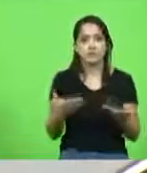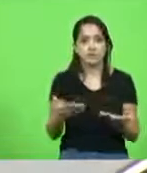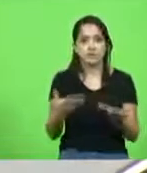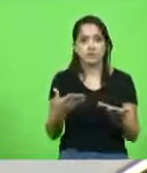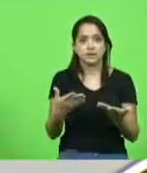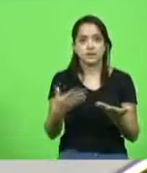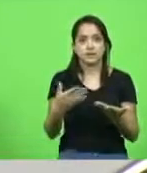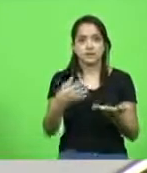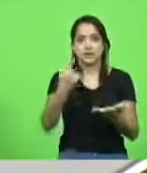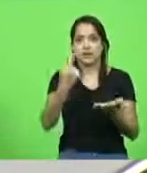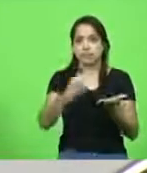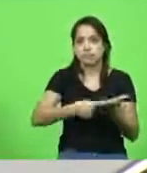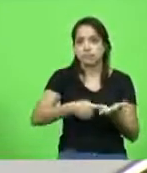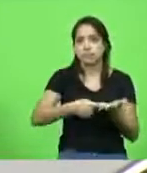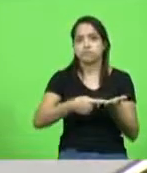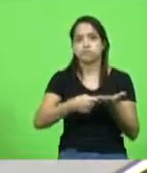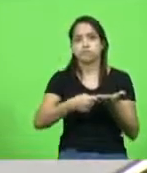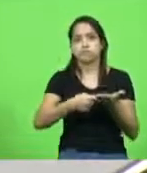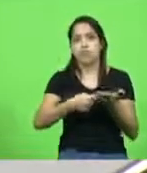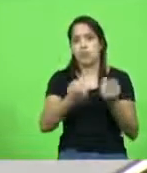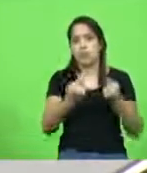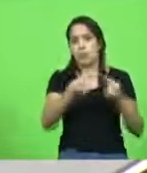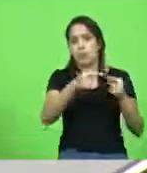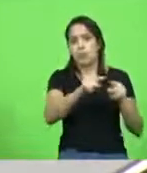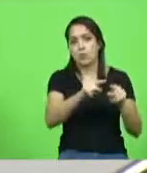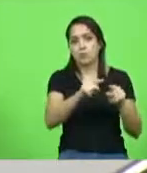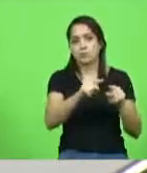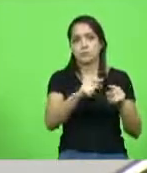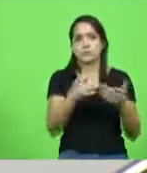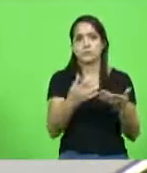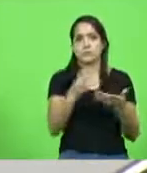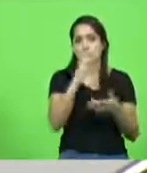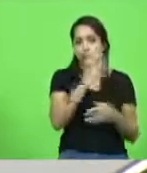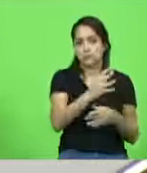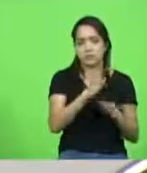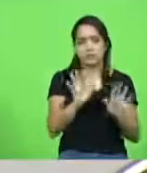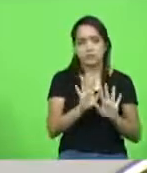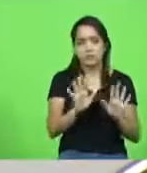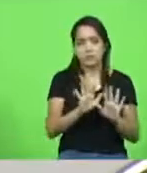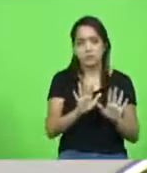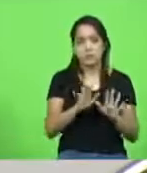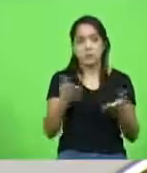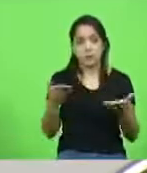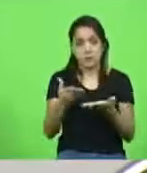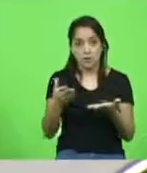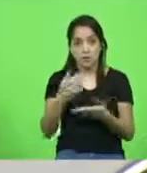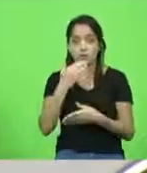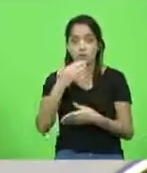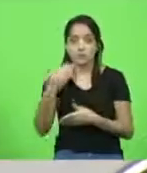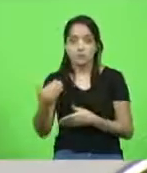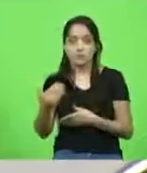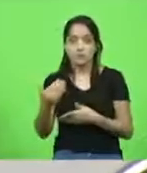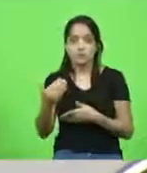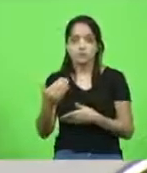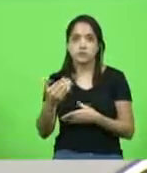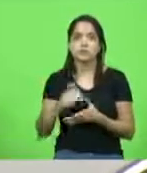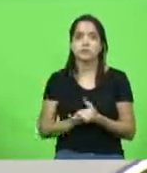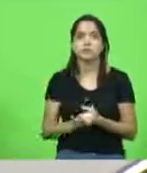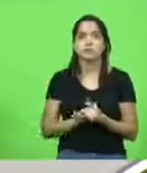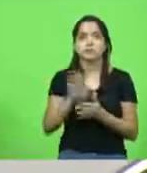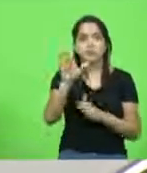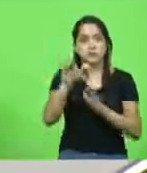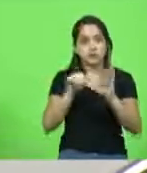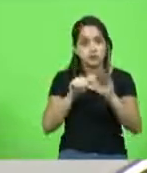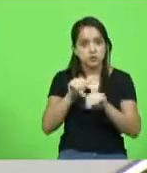afirmação nenhuma acusação por isso que daqui a pouco o nosso requerimento de convocação